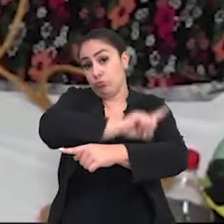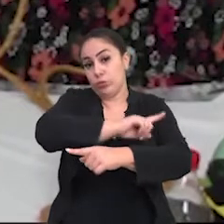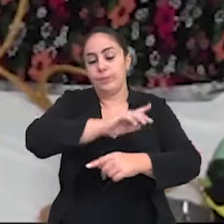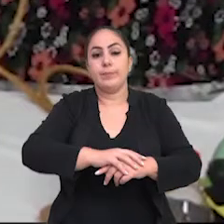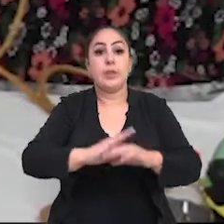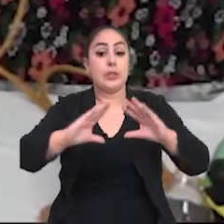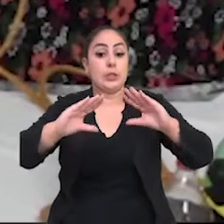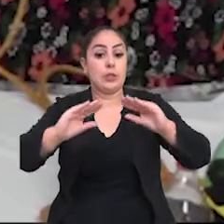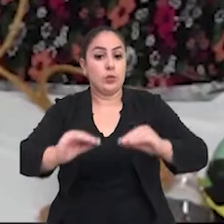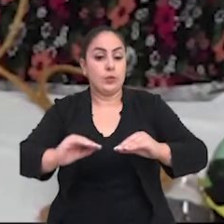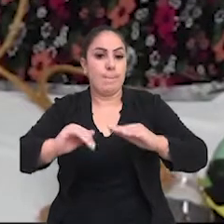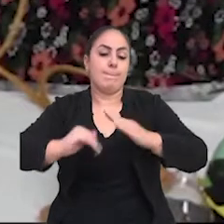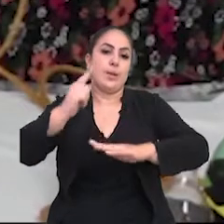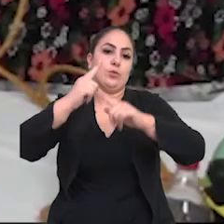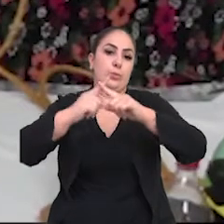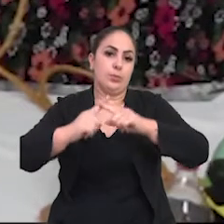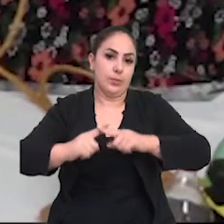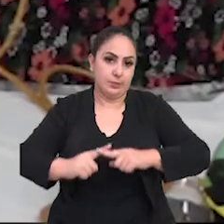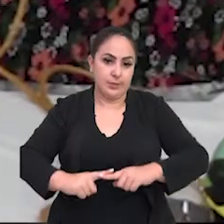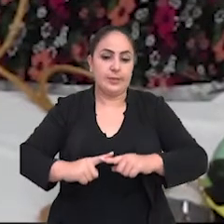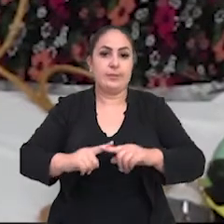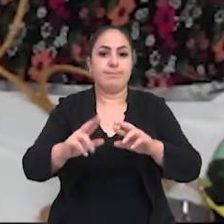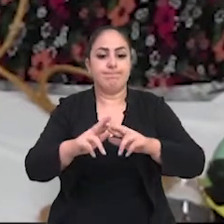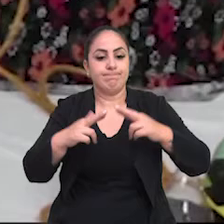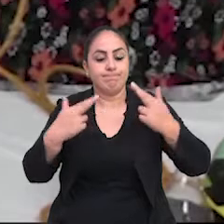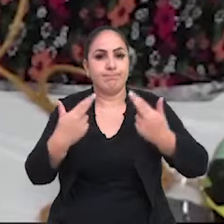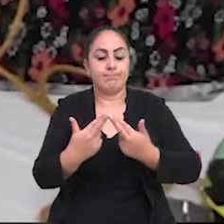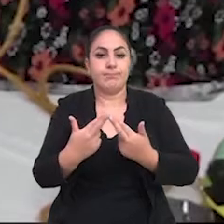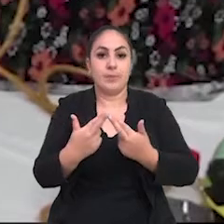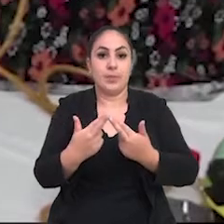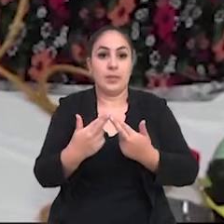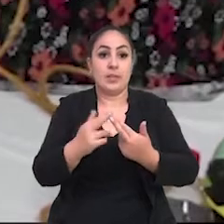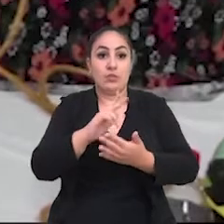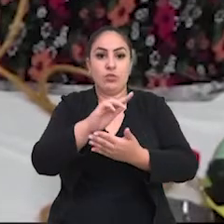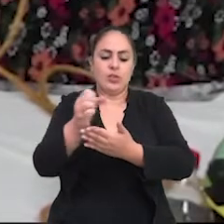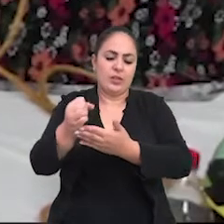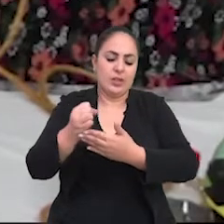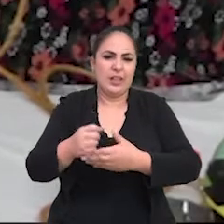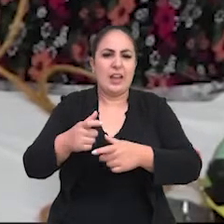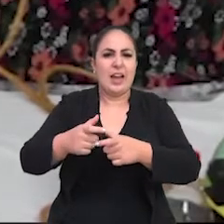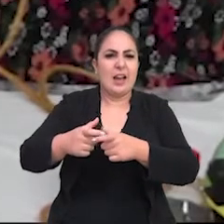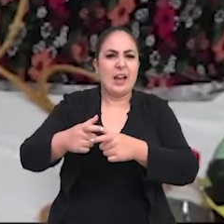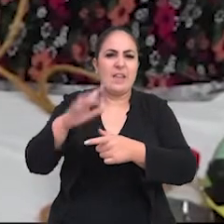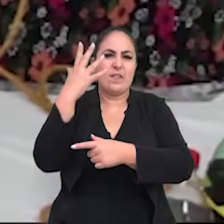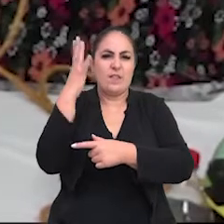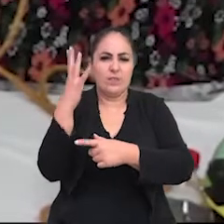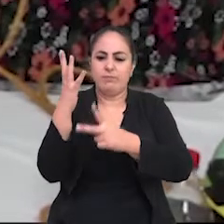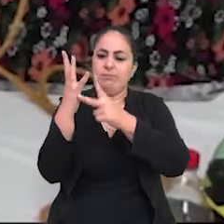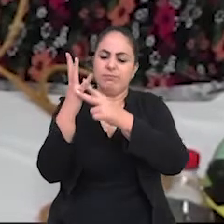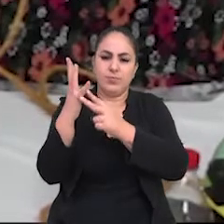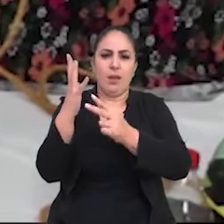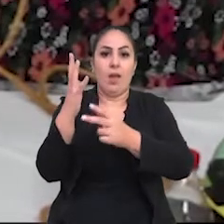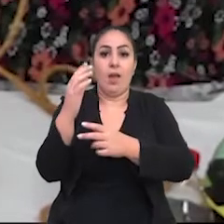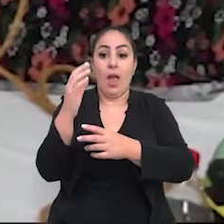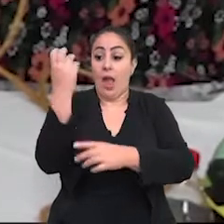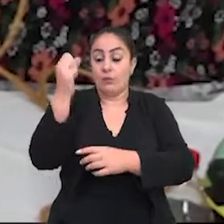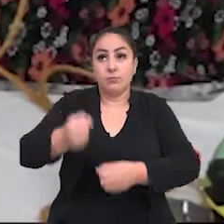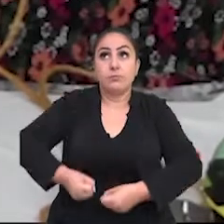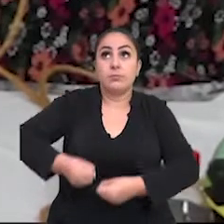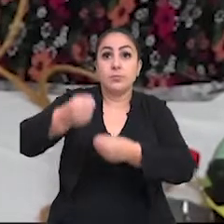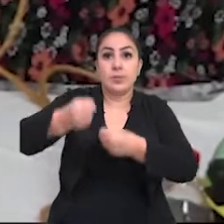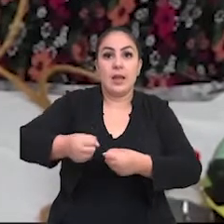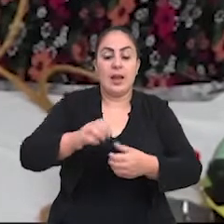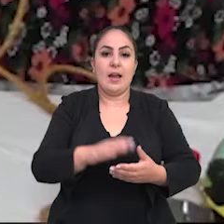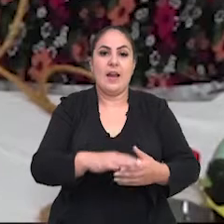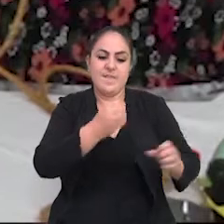dia e de noite mais uma vez se reuniram. Elas traziam várias coisas, tinha galhos, tinha tronco de árvore,